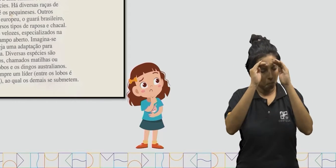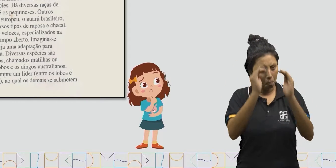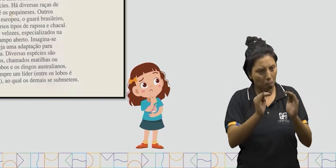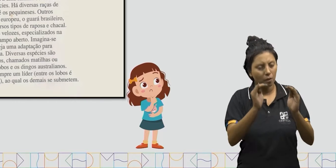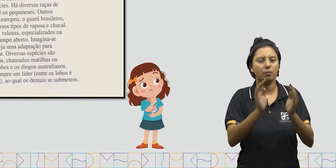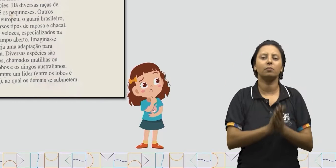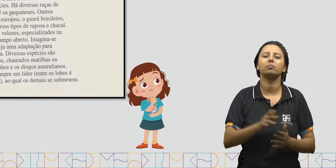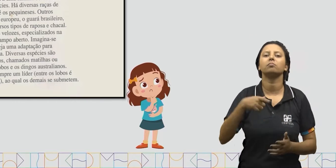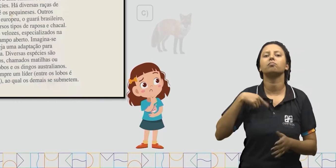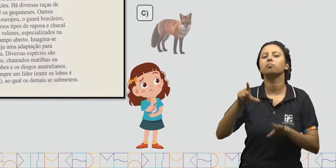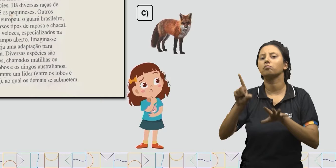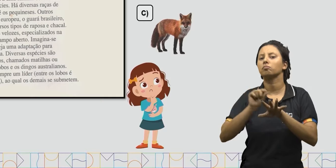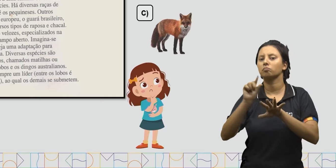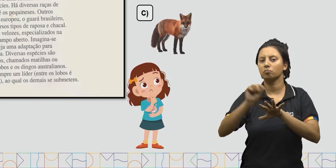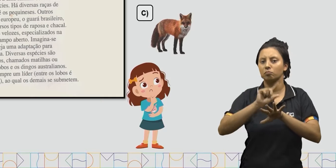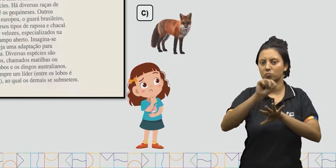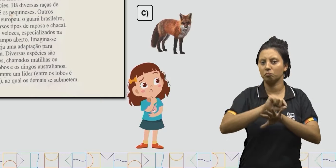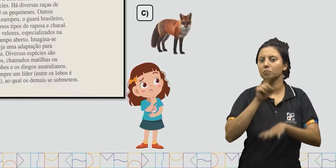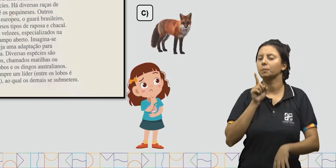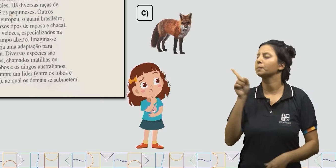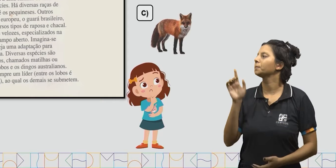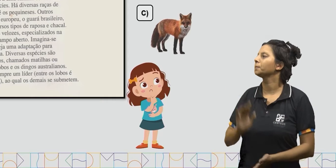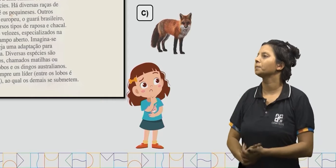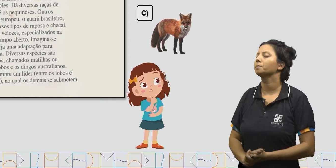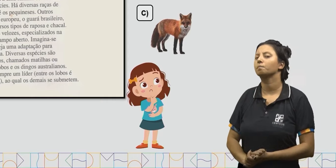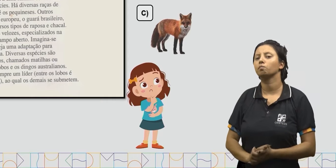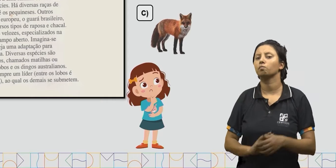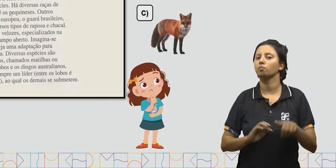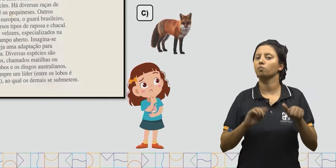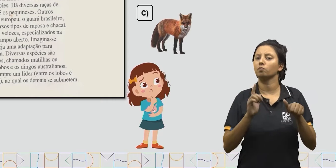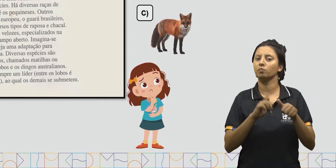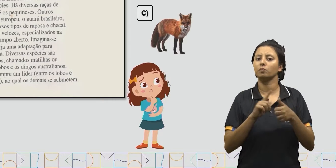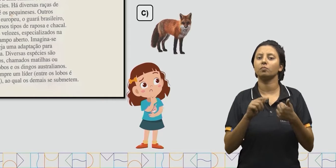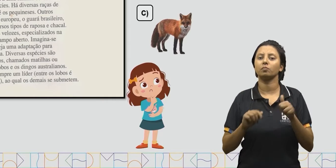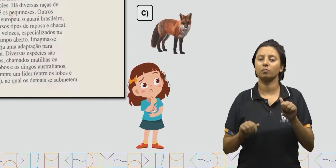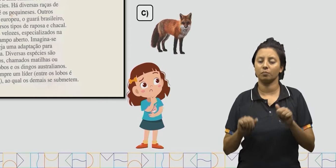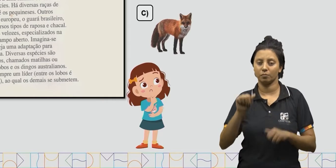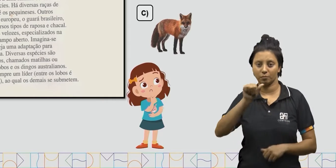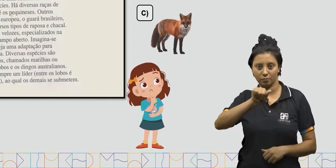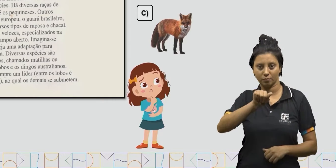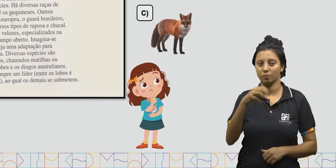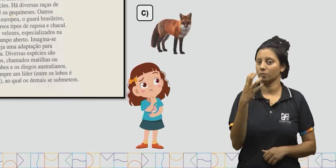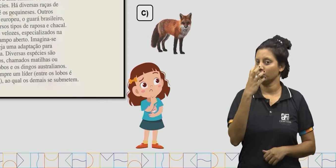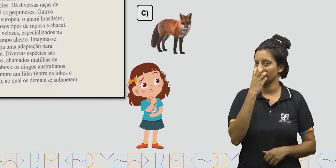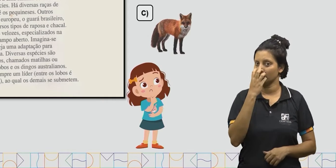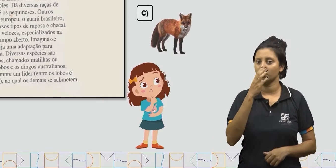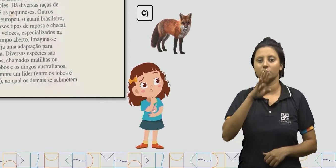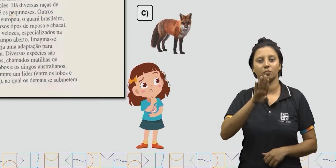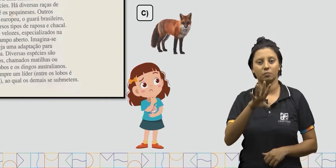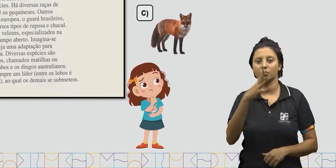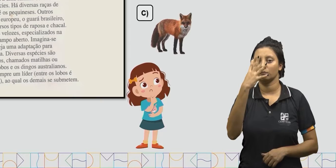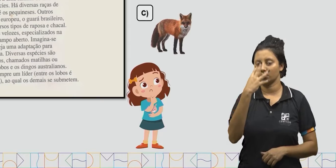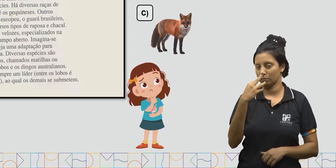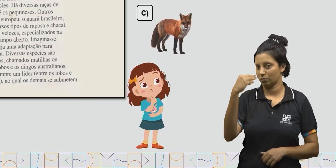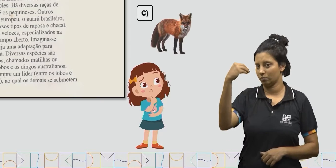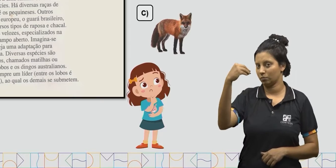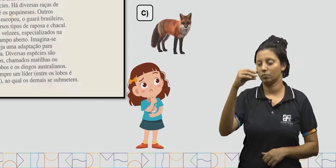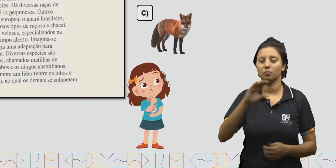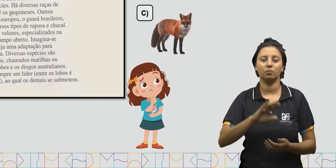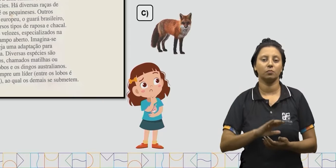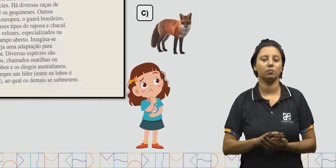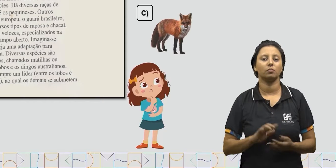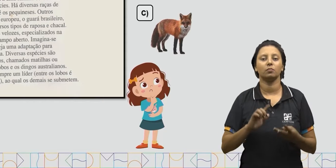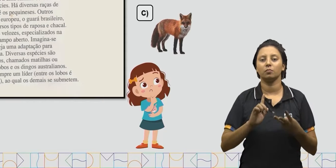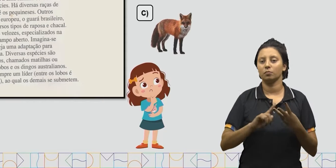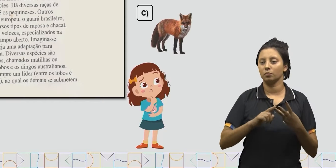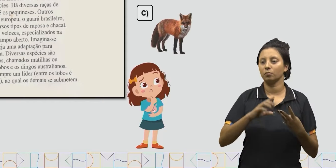as alternativas? Na alternativa A, nós temos um cachorro. Na alternativa B, nós temos um lobo.